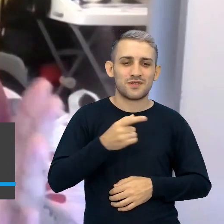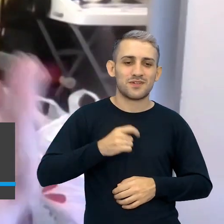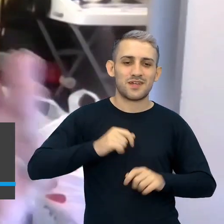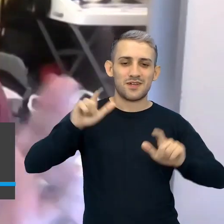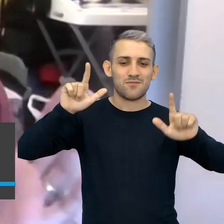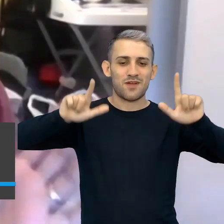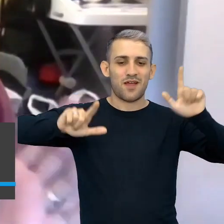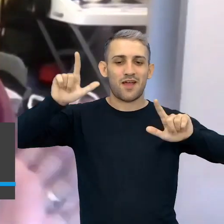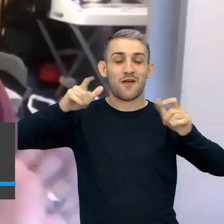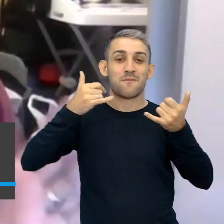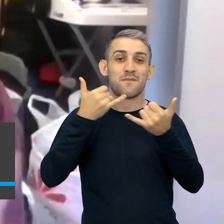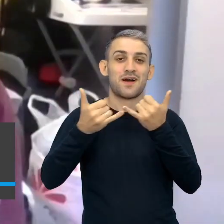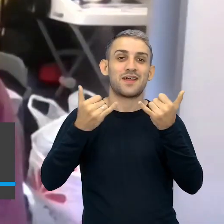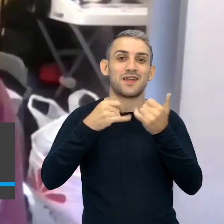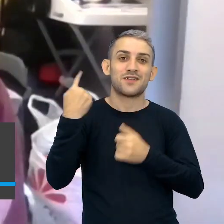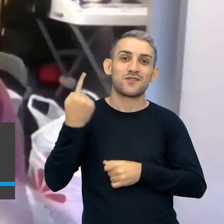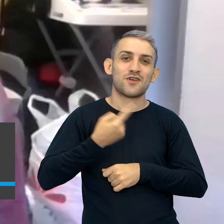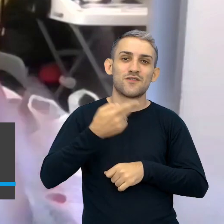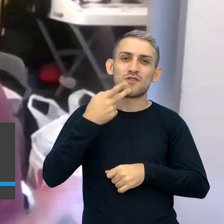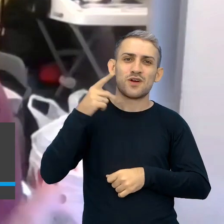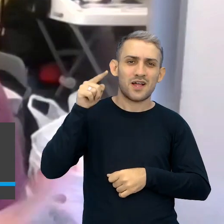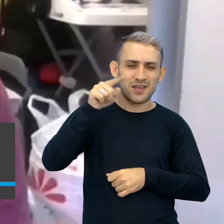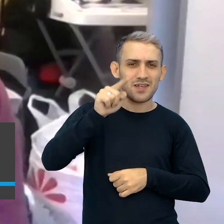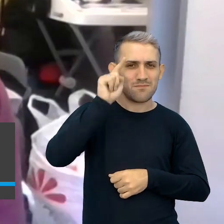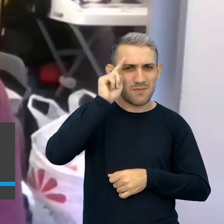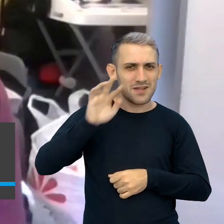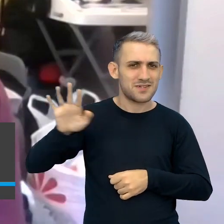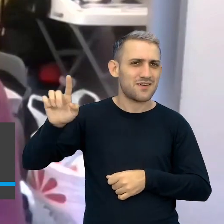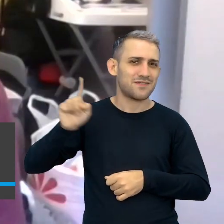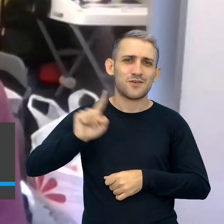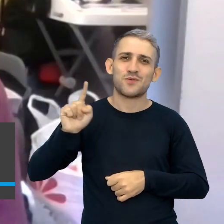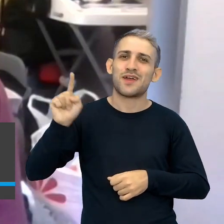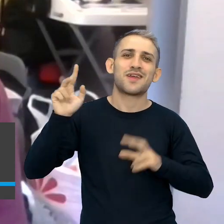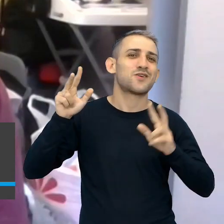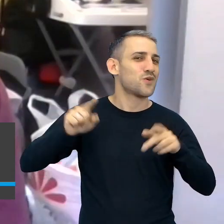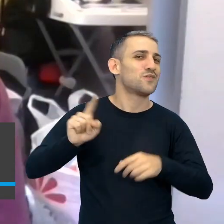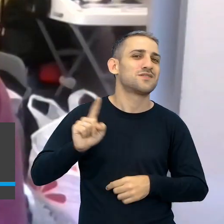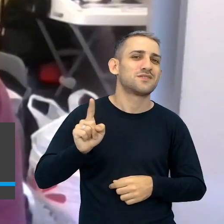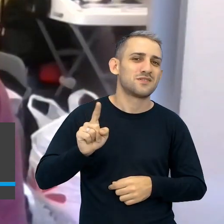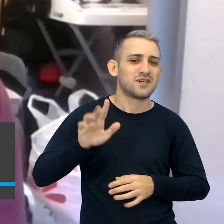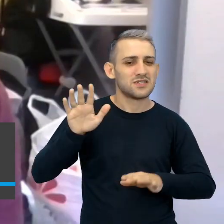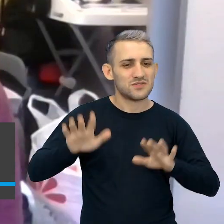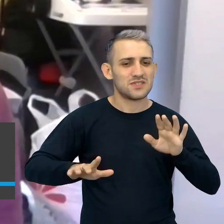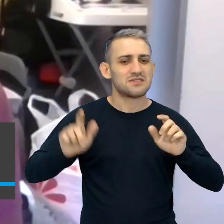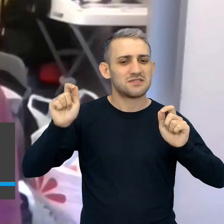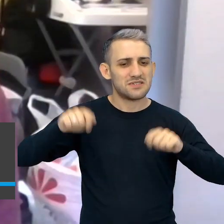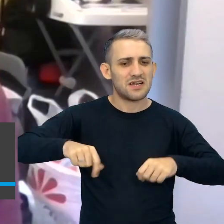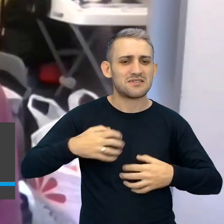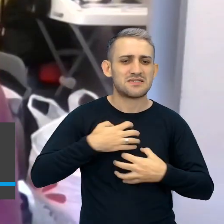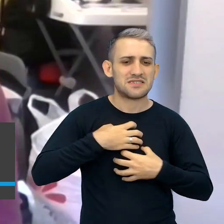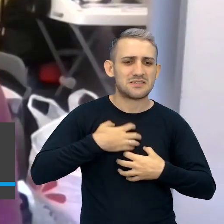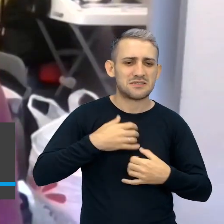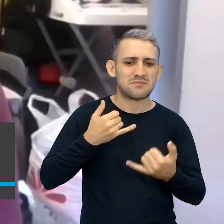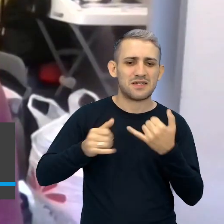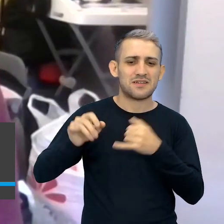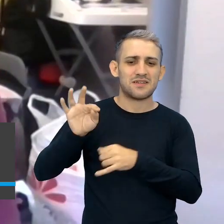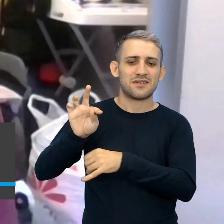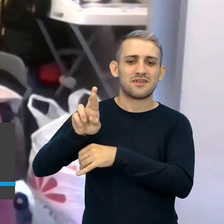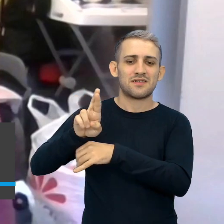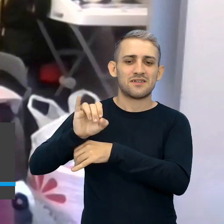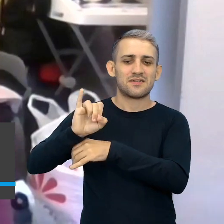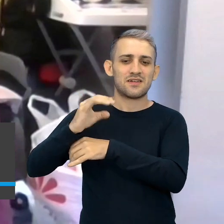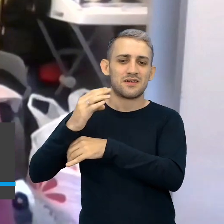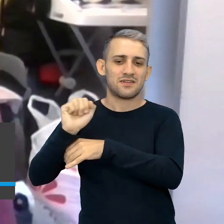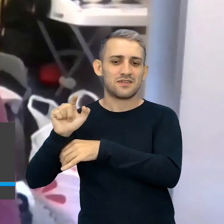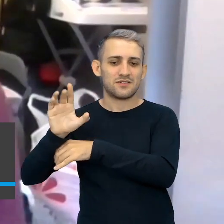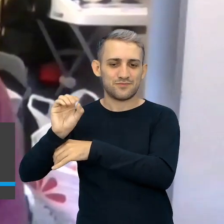alguma coisa, parece que você concretizou que aquilo que você imaginava não é a verdade. Isso pode se gerar esse sentimento de traição que o Marçal comentou.